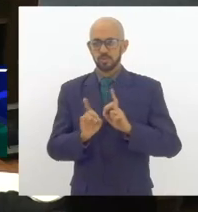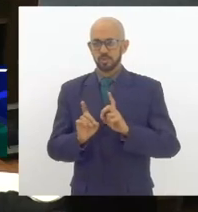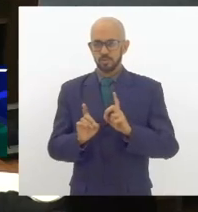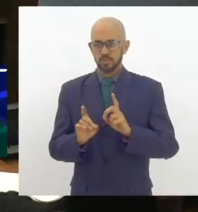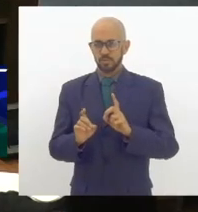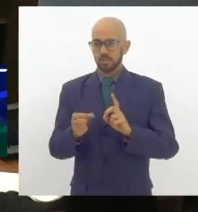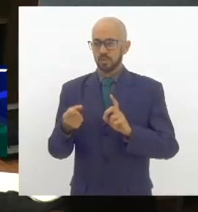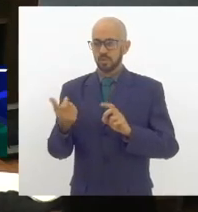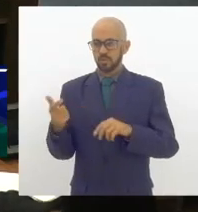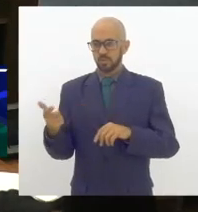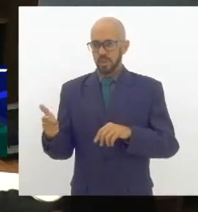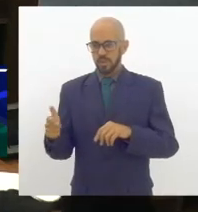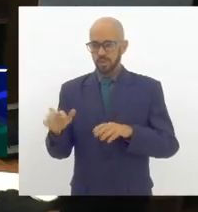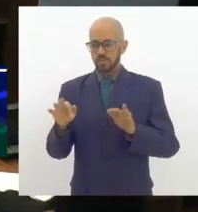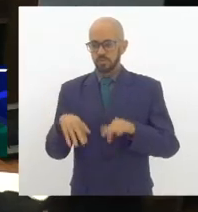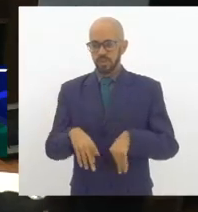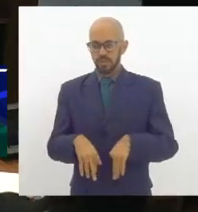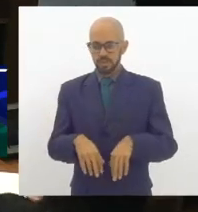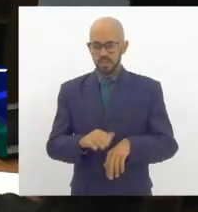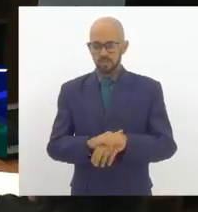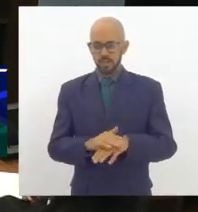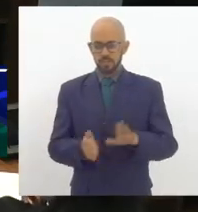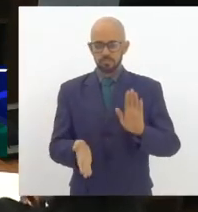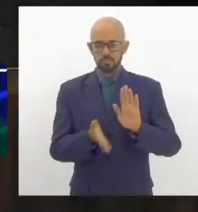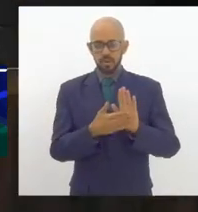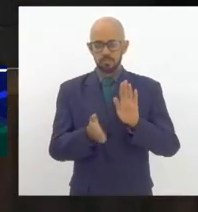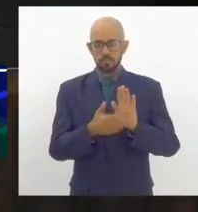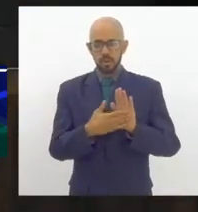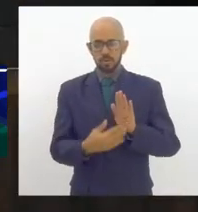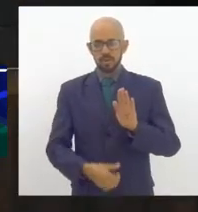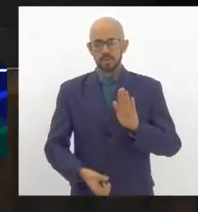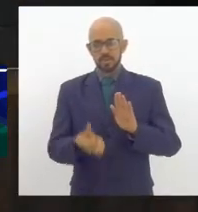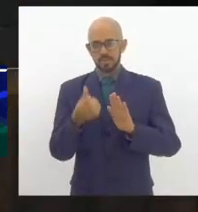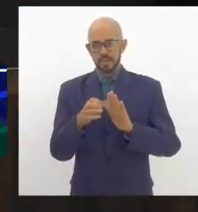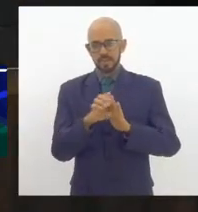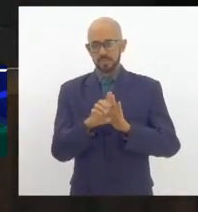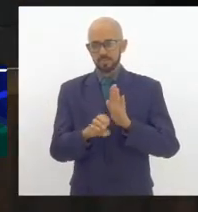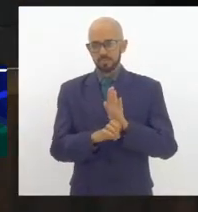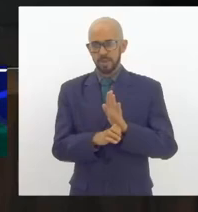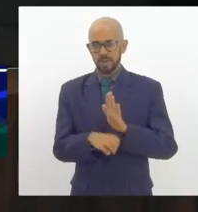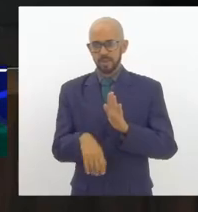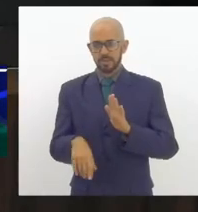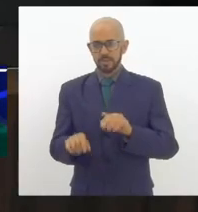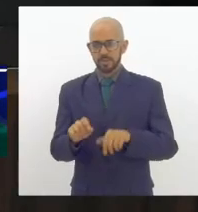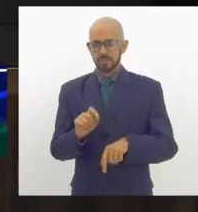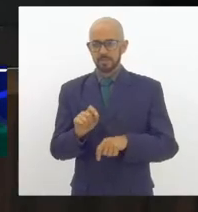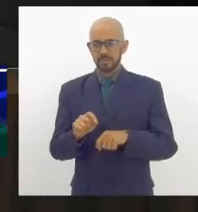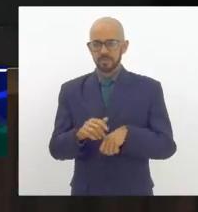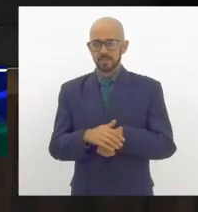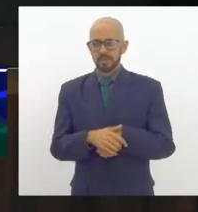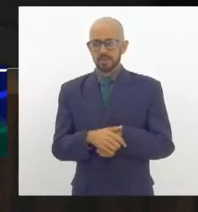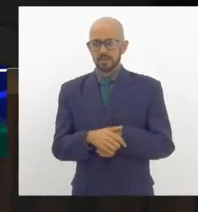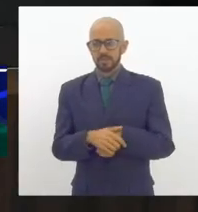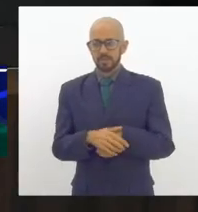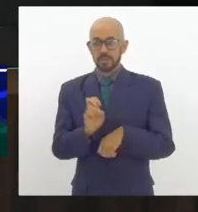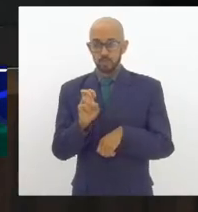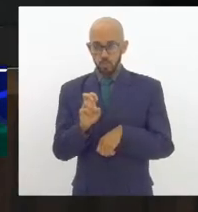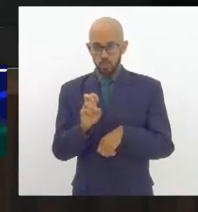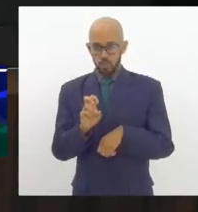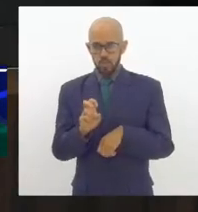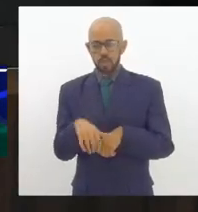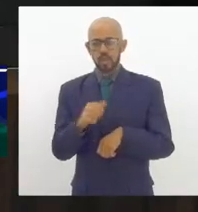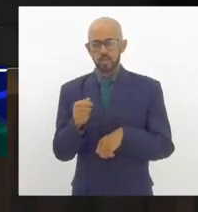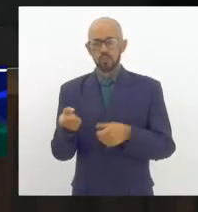que era discutir e Serra da descrição a presente proposta a receber 16 emendas cinco emendas